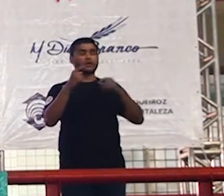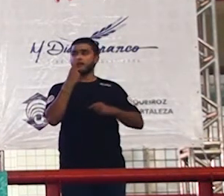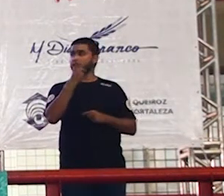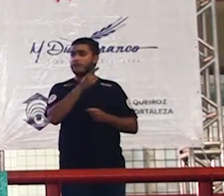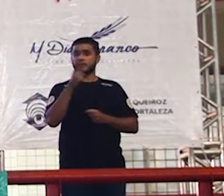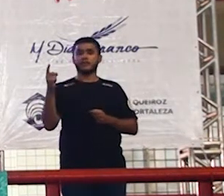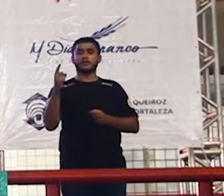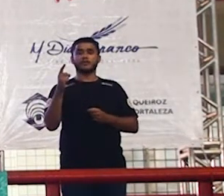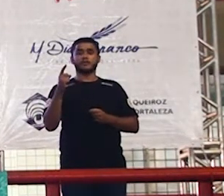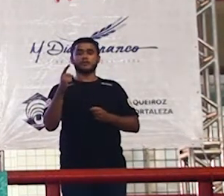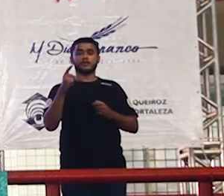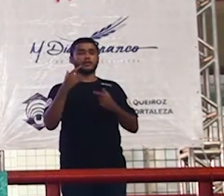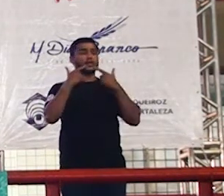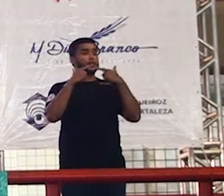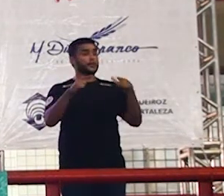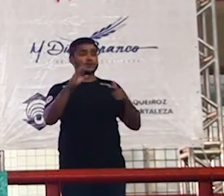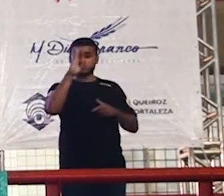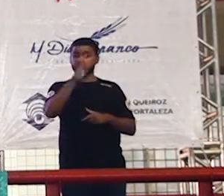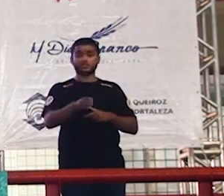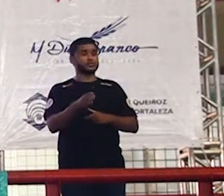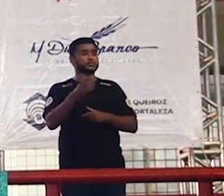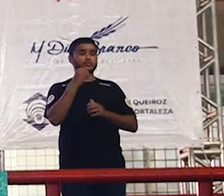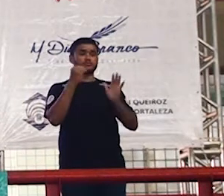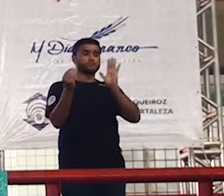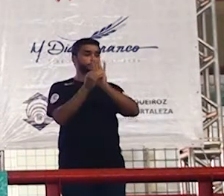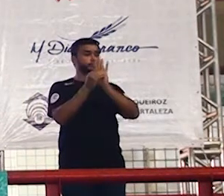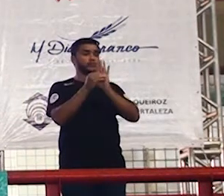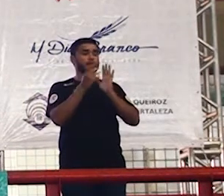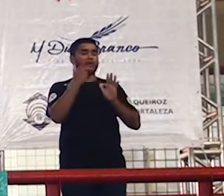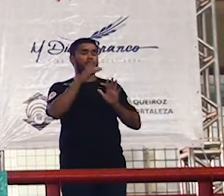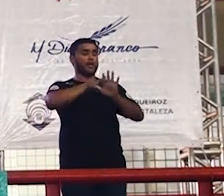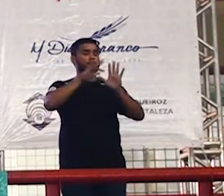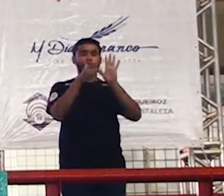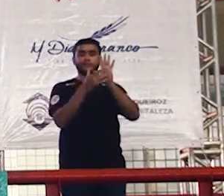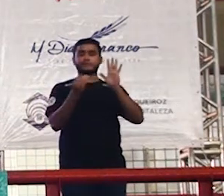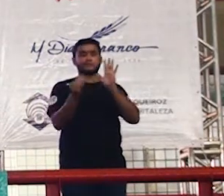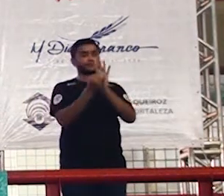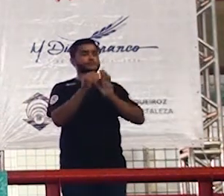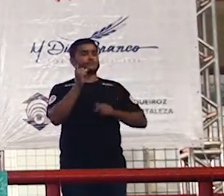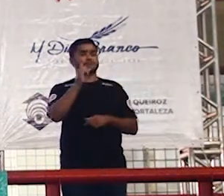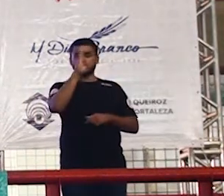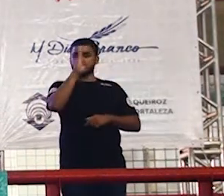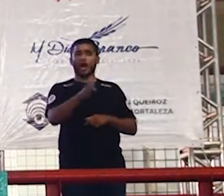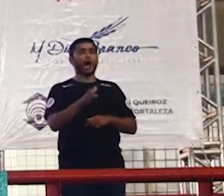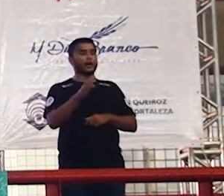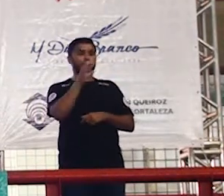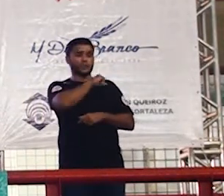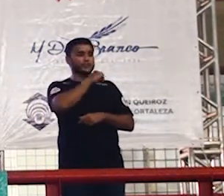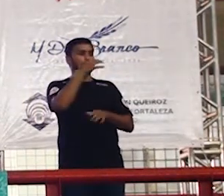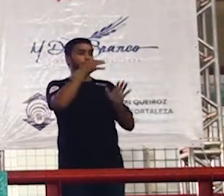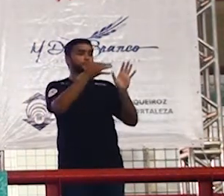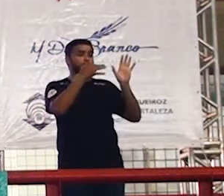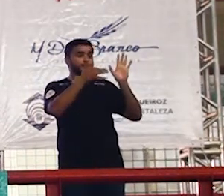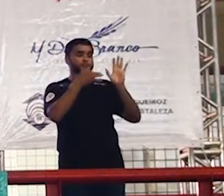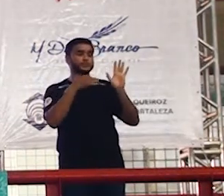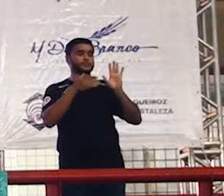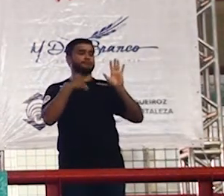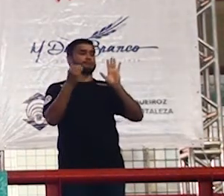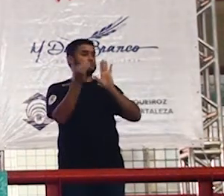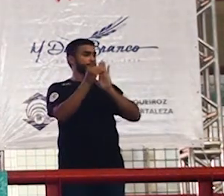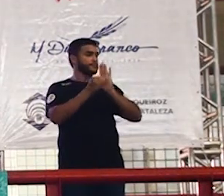é lugar de linguagem direta, objetiva, referencial, denotativa,